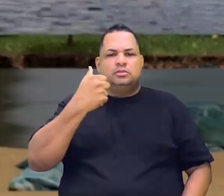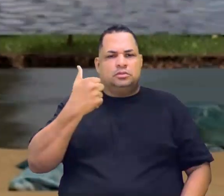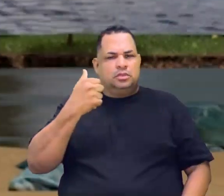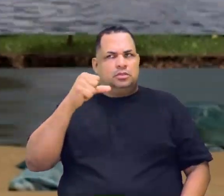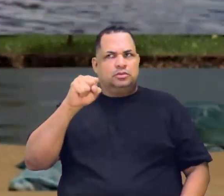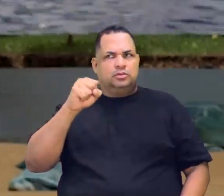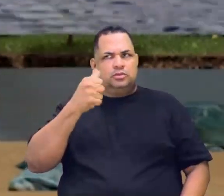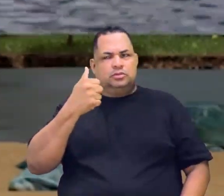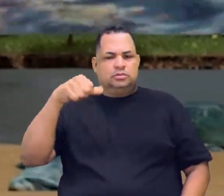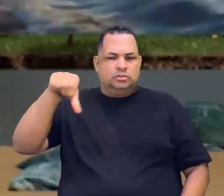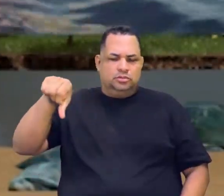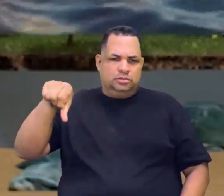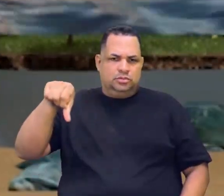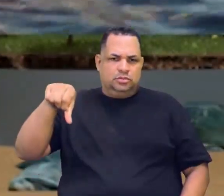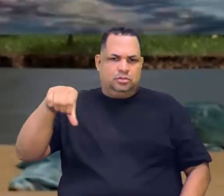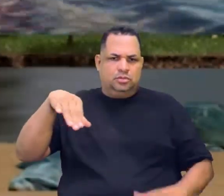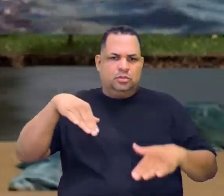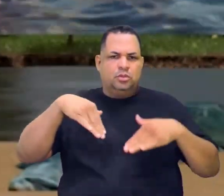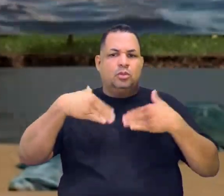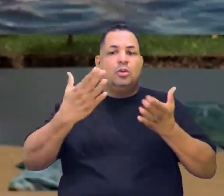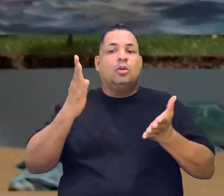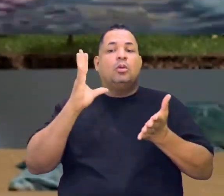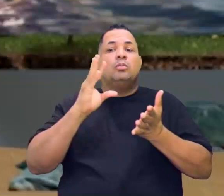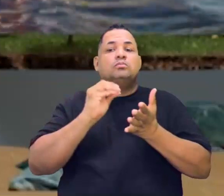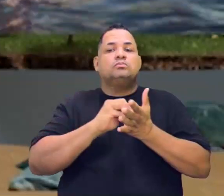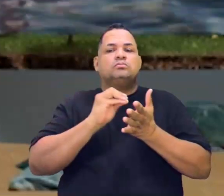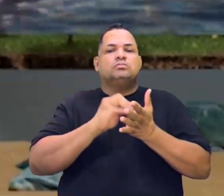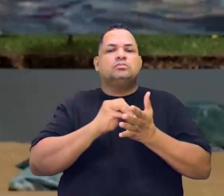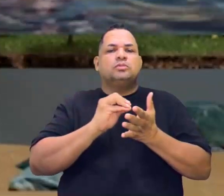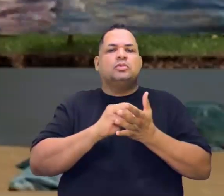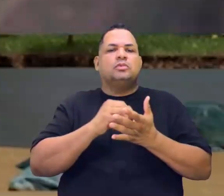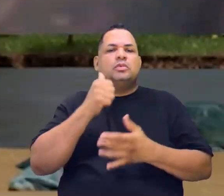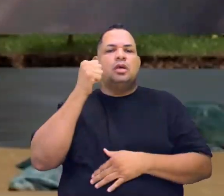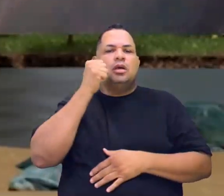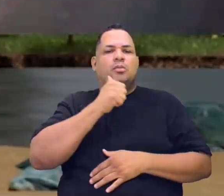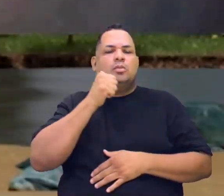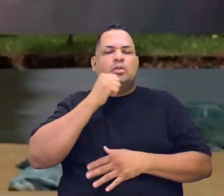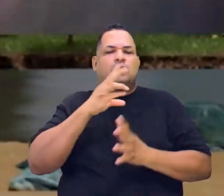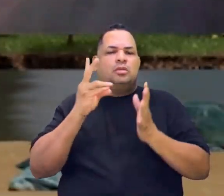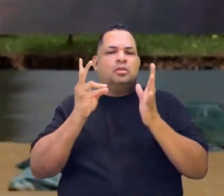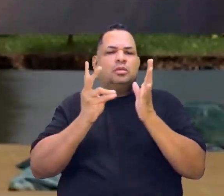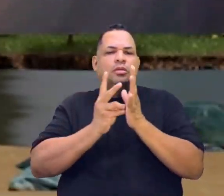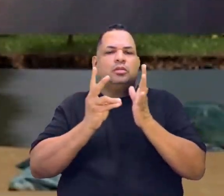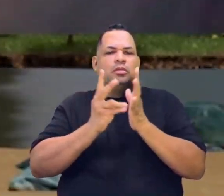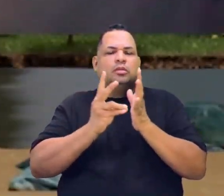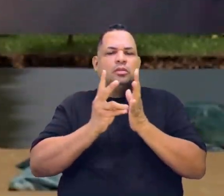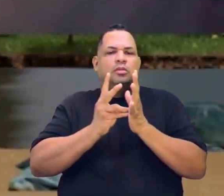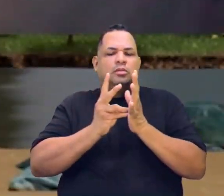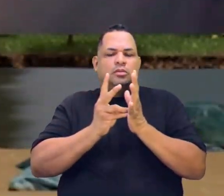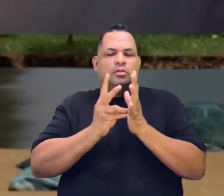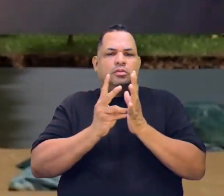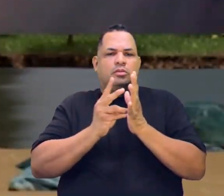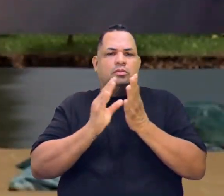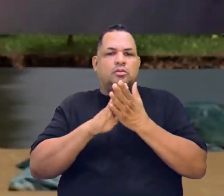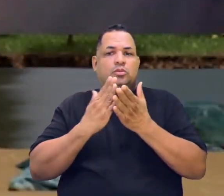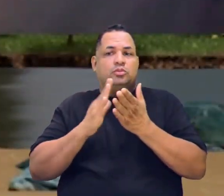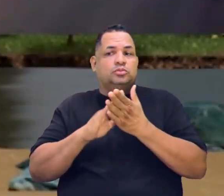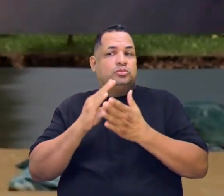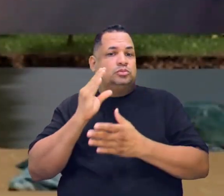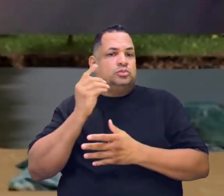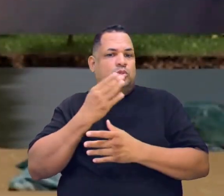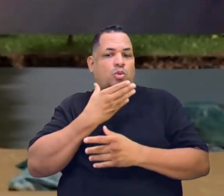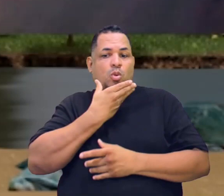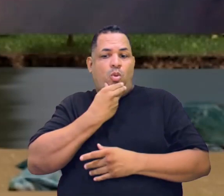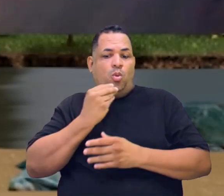que ao faltar mulheres indígenas, os índios cruzavam a